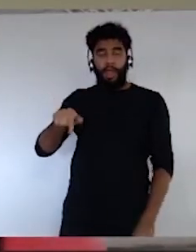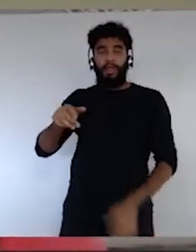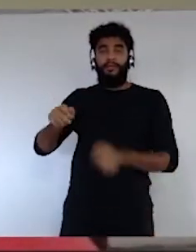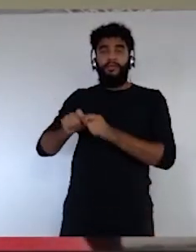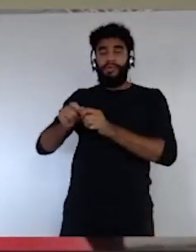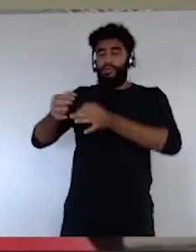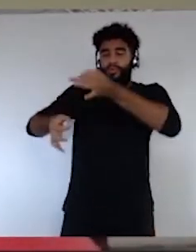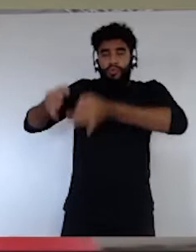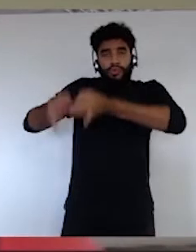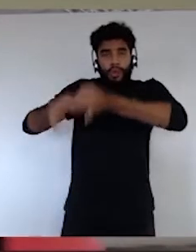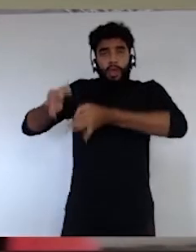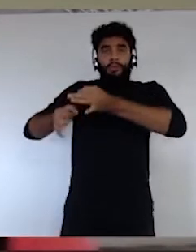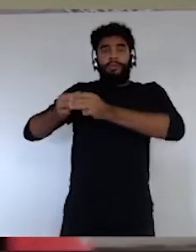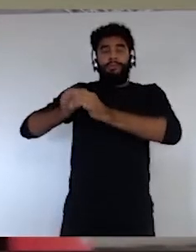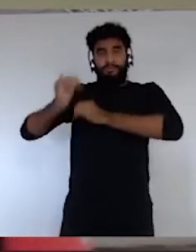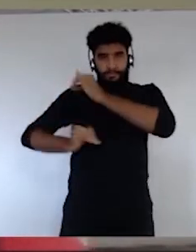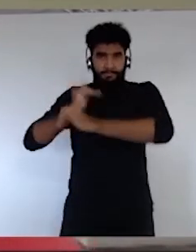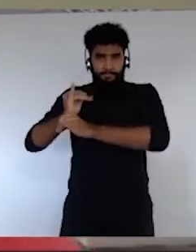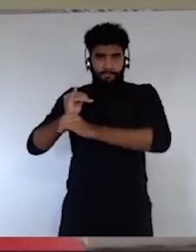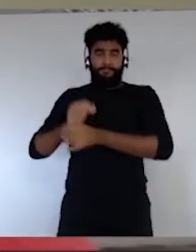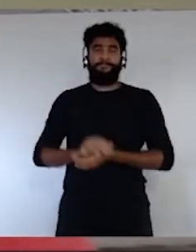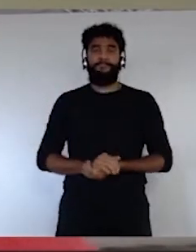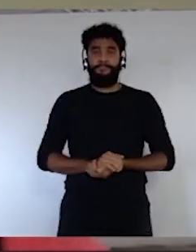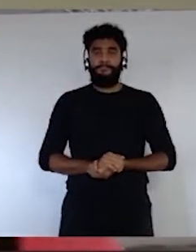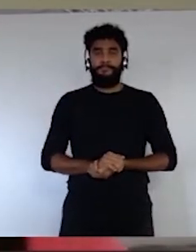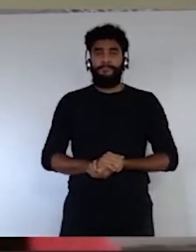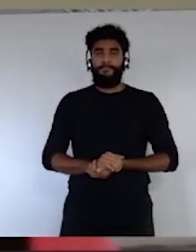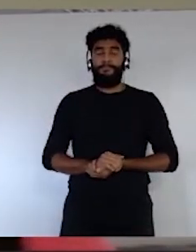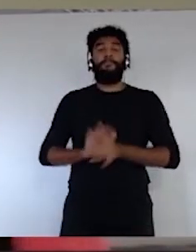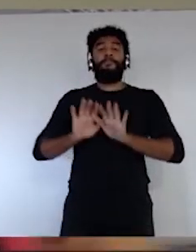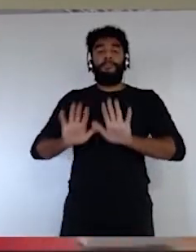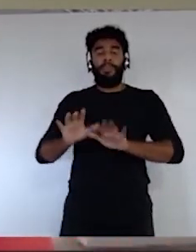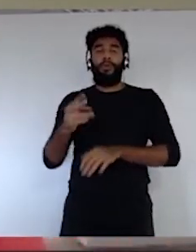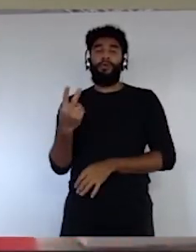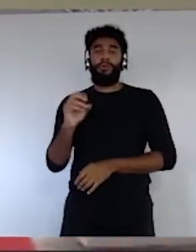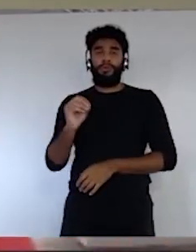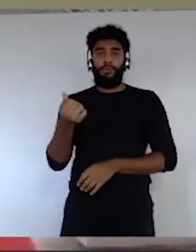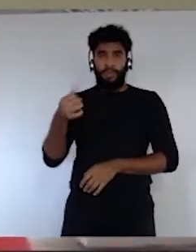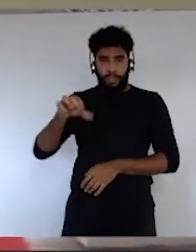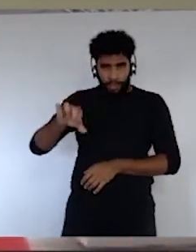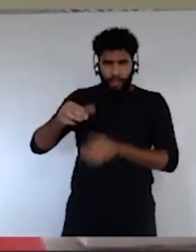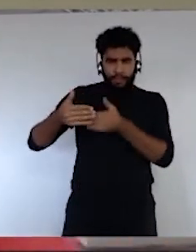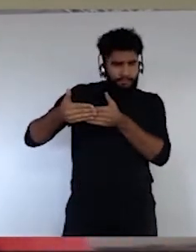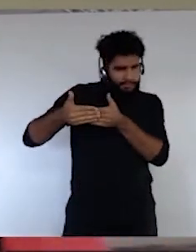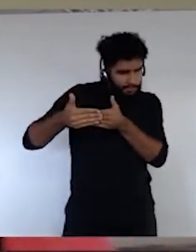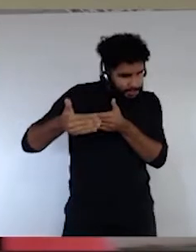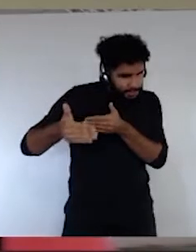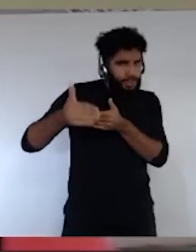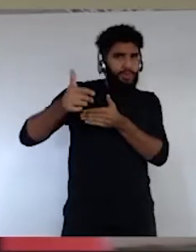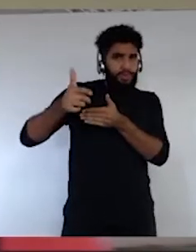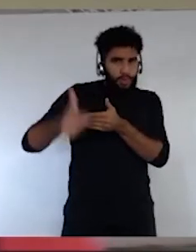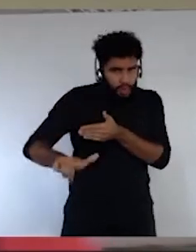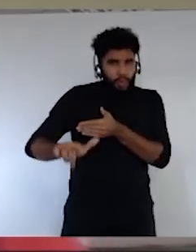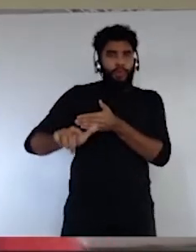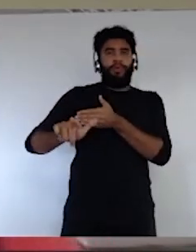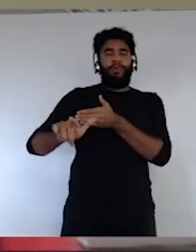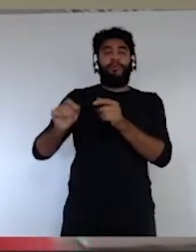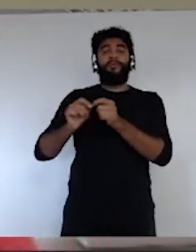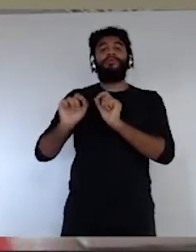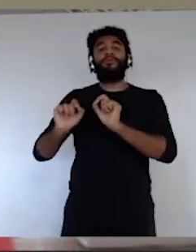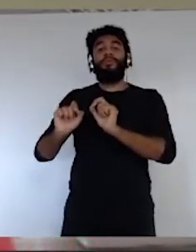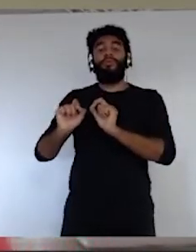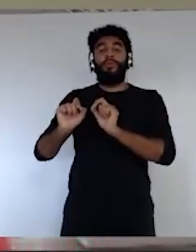julgados virtualmente. E, em 2019, alargou-se um pouquinho mais ainda,